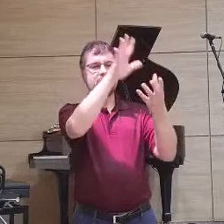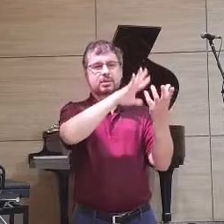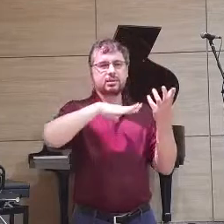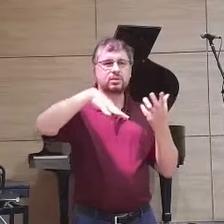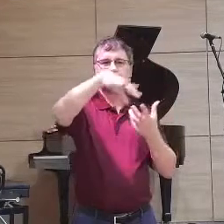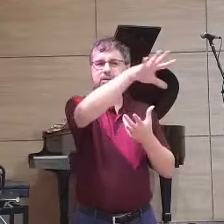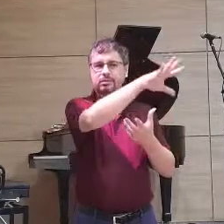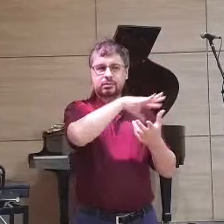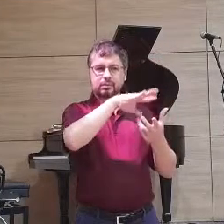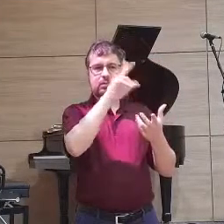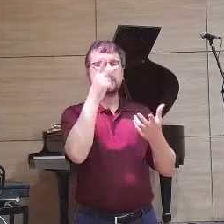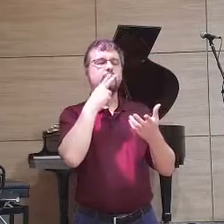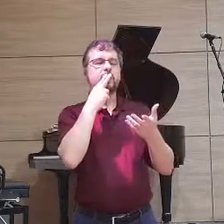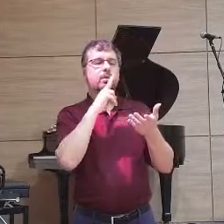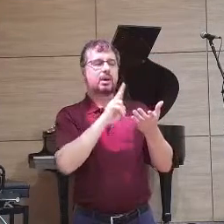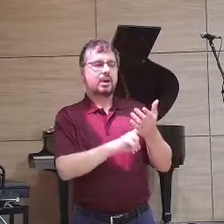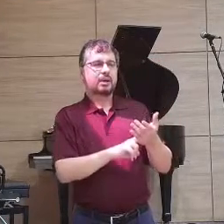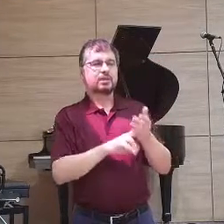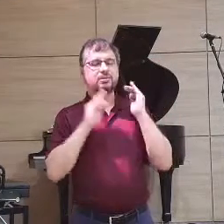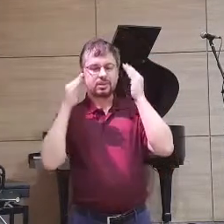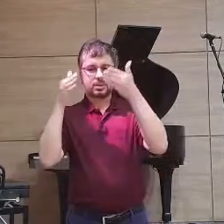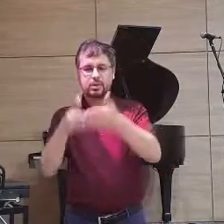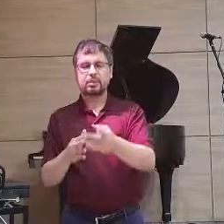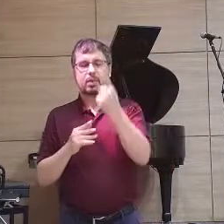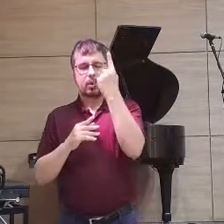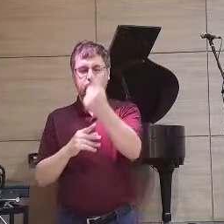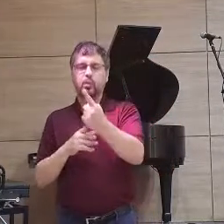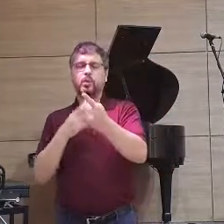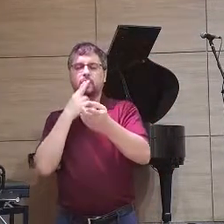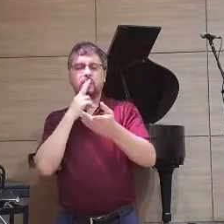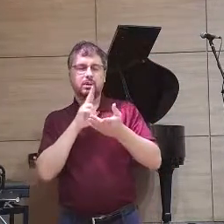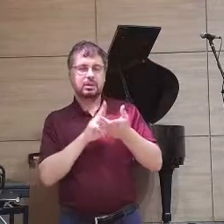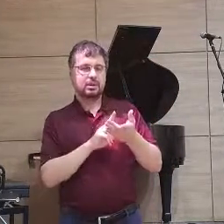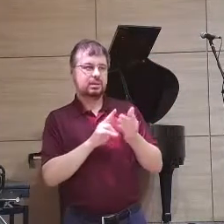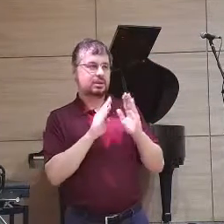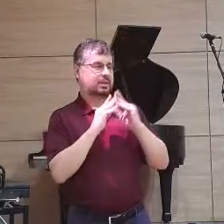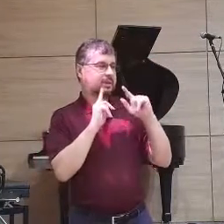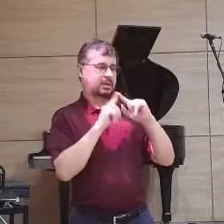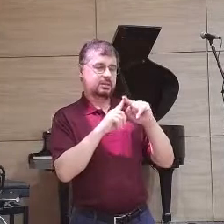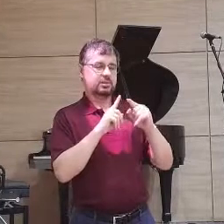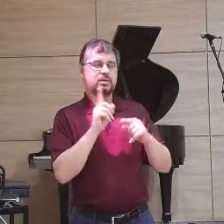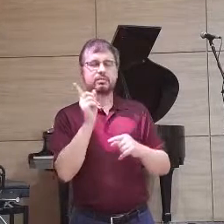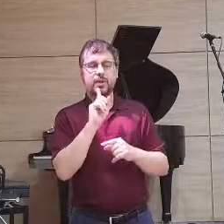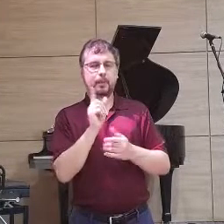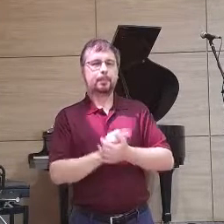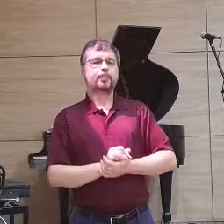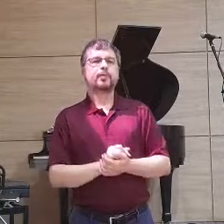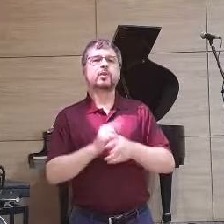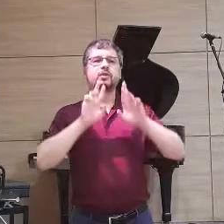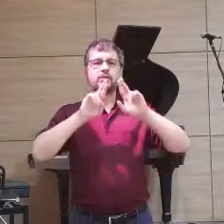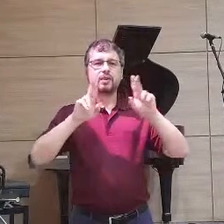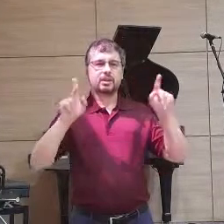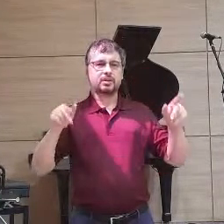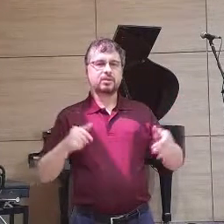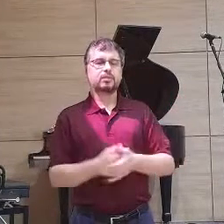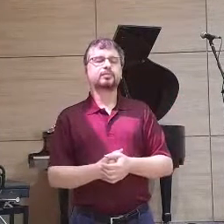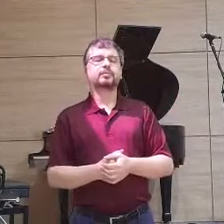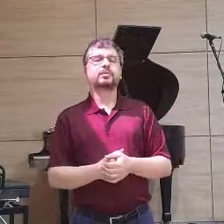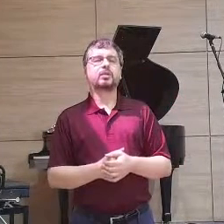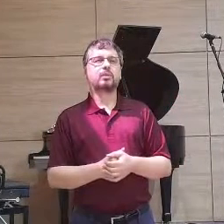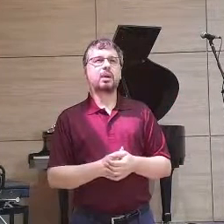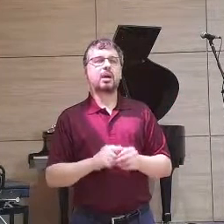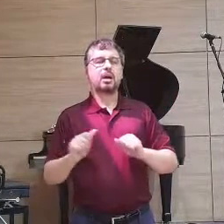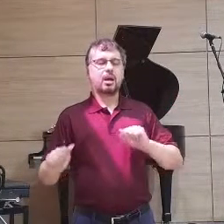clima que se do de toda a história Então embora está no Novo Testamento Mas ele tem uma outra pegada Tá ok então atos